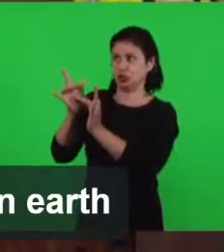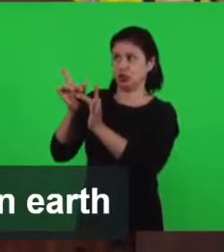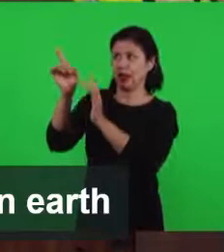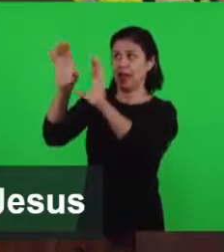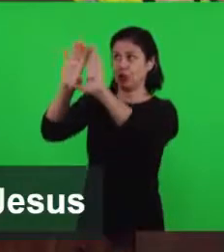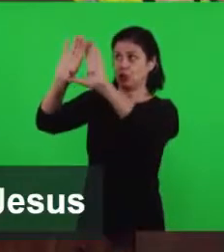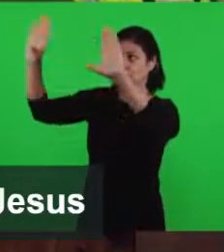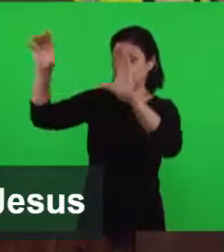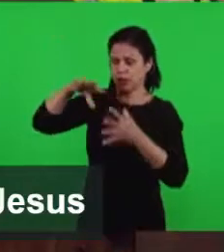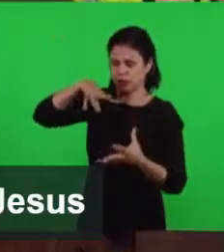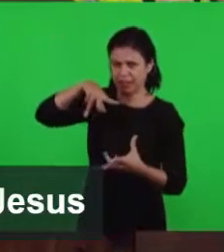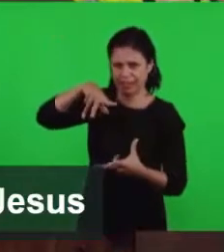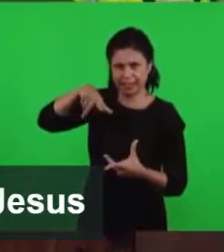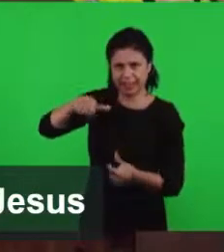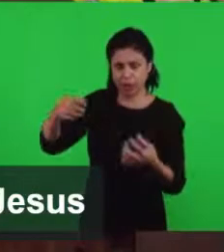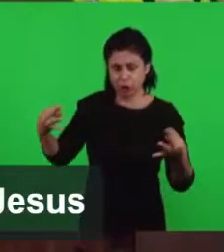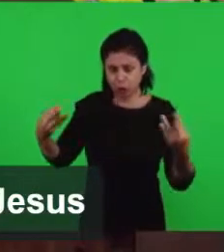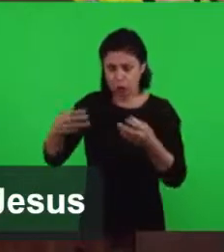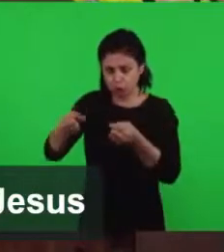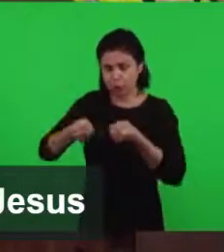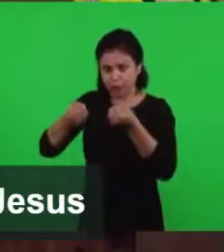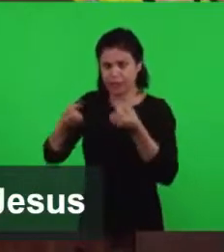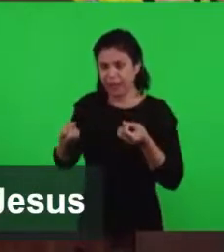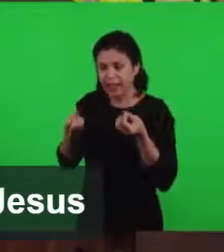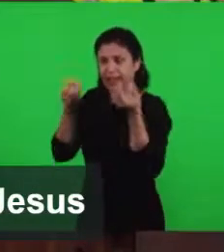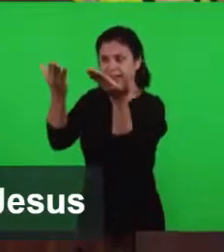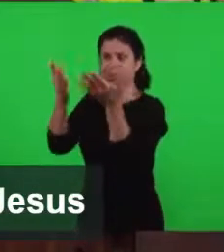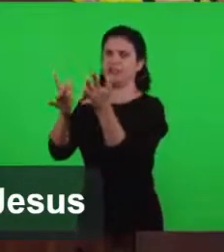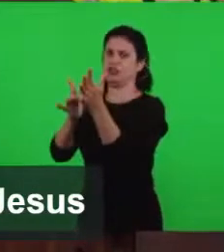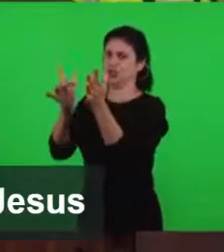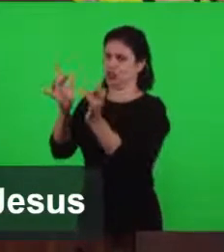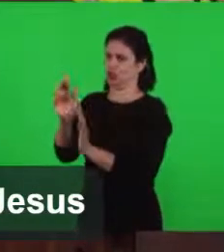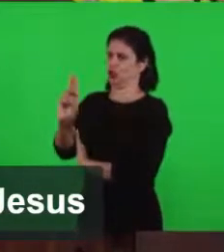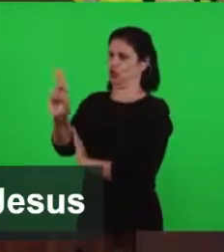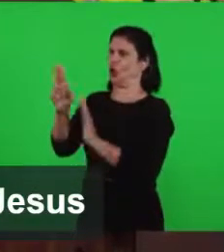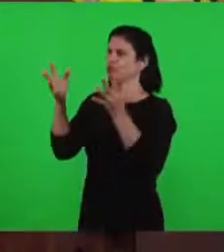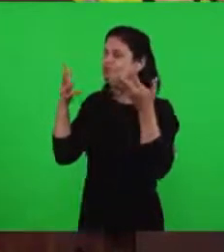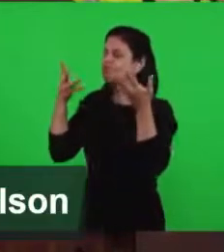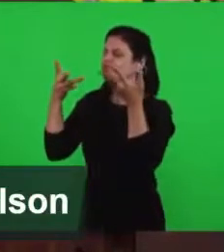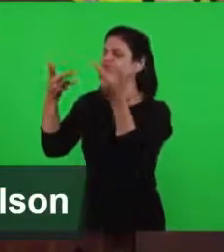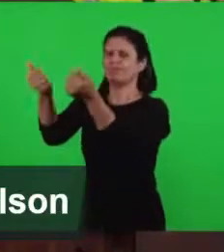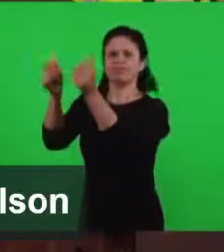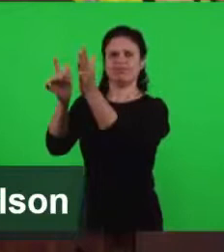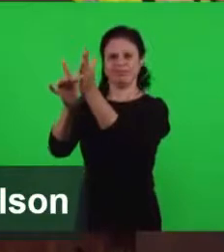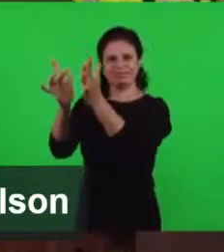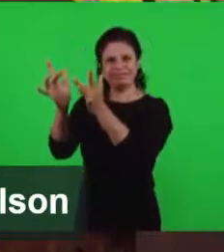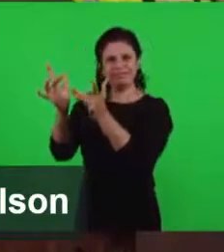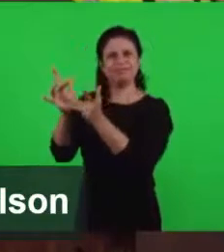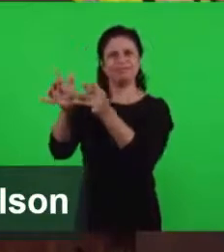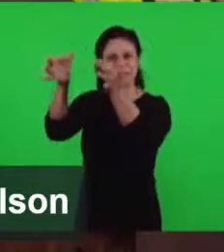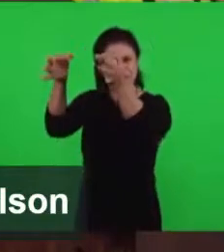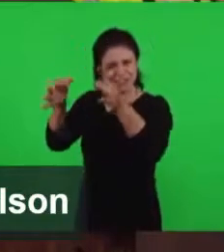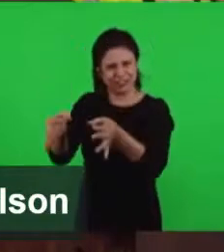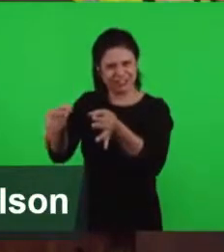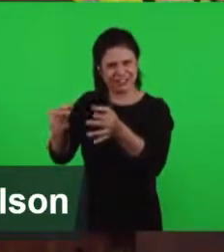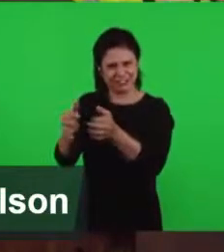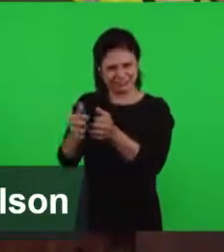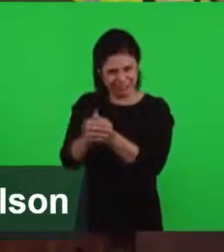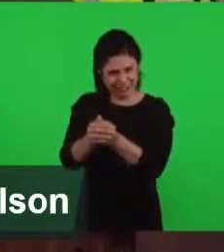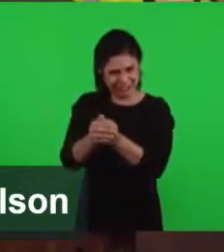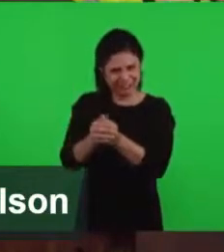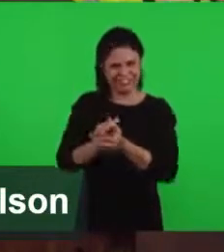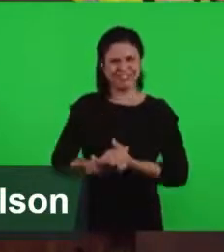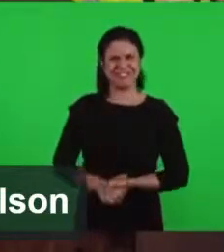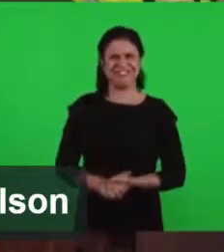na terra a esse nome o nome do glorioso do senhor jesus assim vamos à segunda